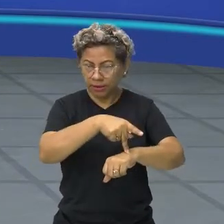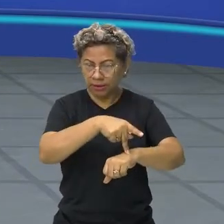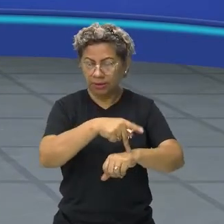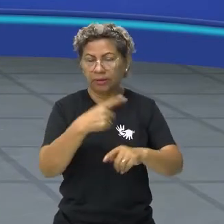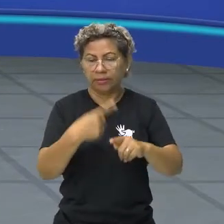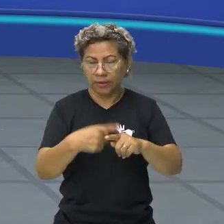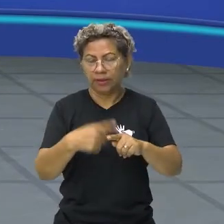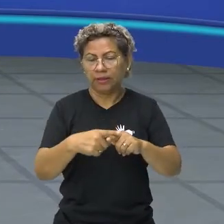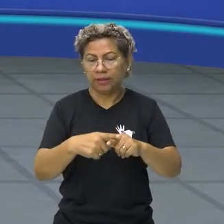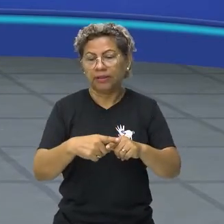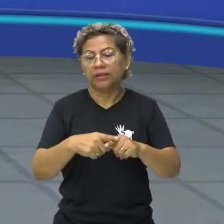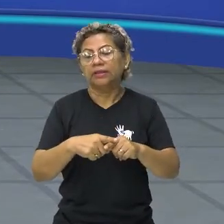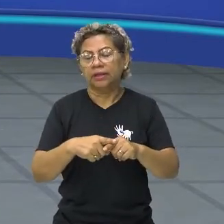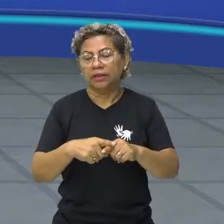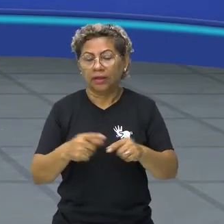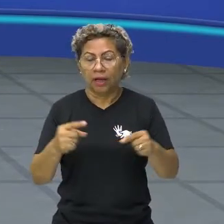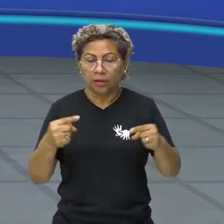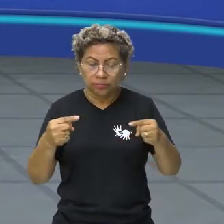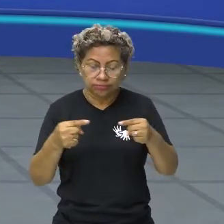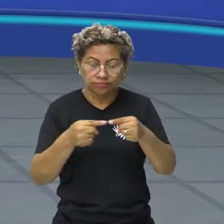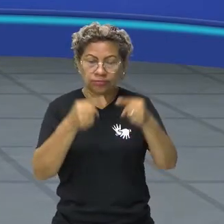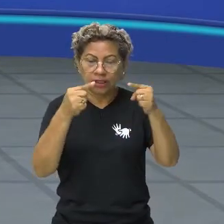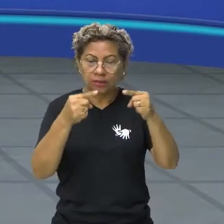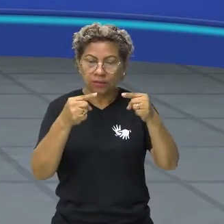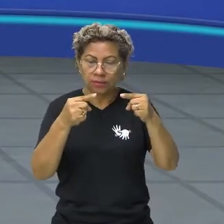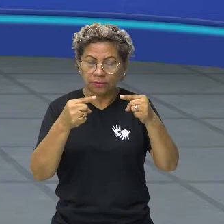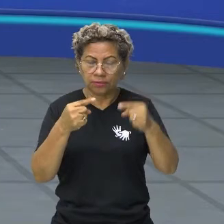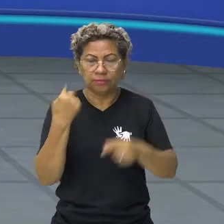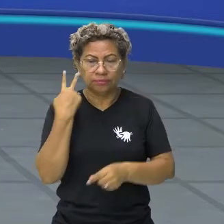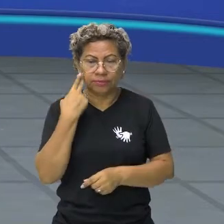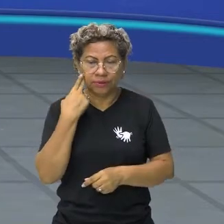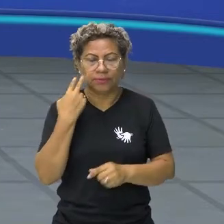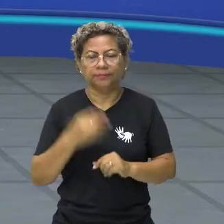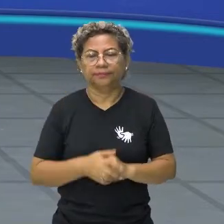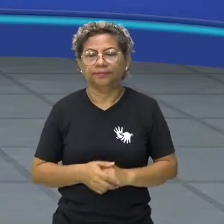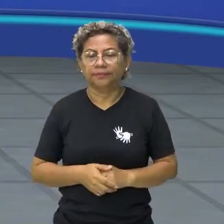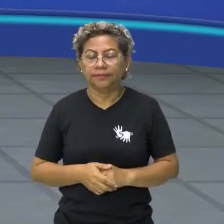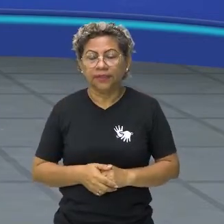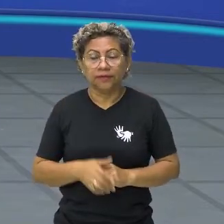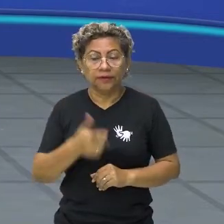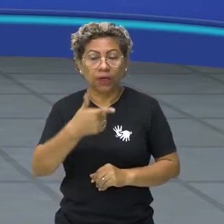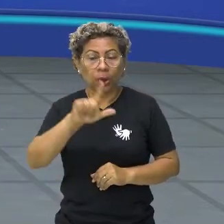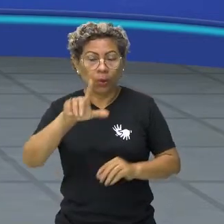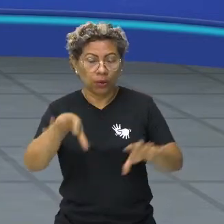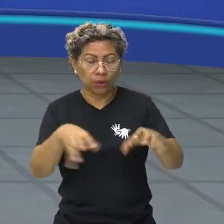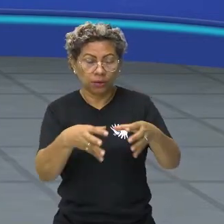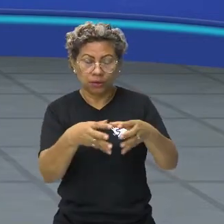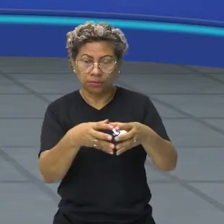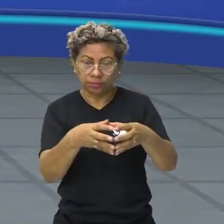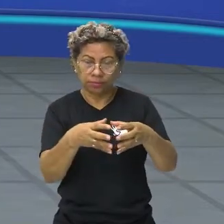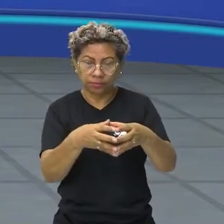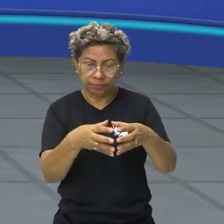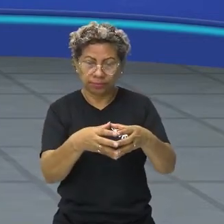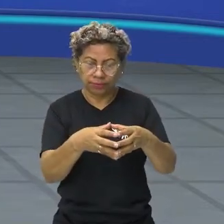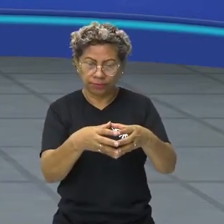mercado comum, tá certo? E a gente vai observar um outro bloco econômico que vai ser um dos principais blocos